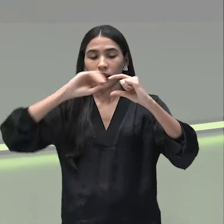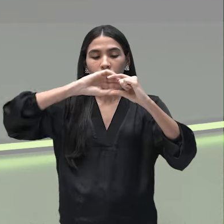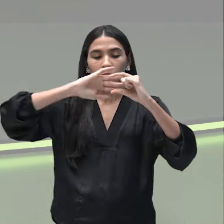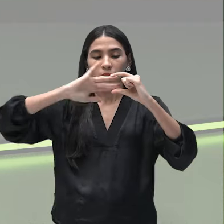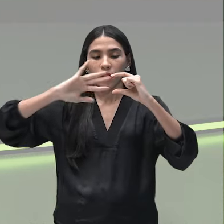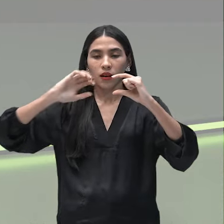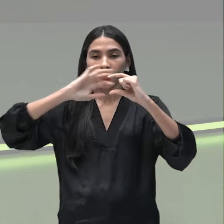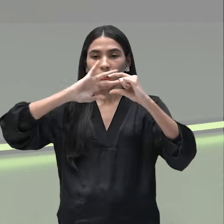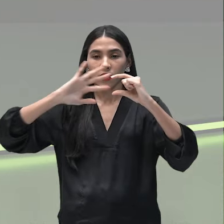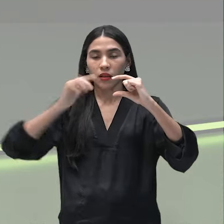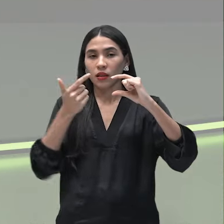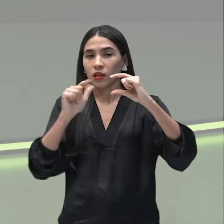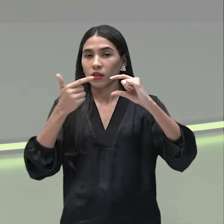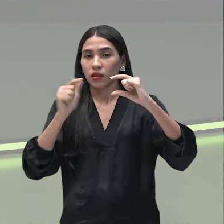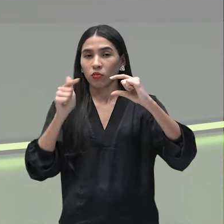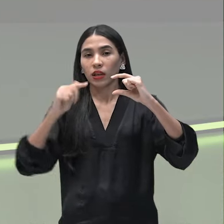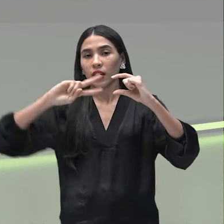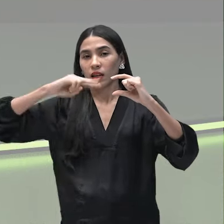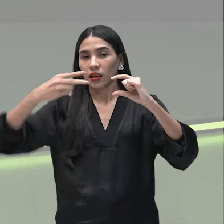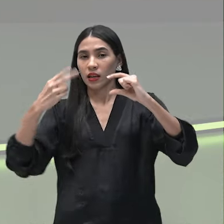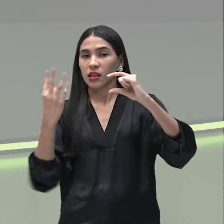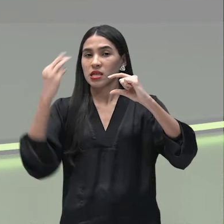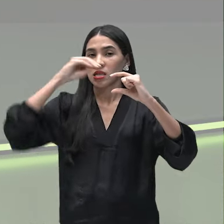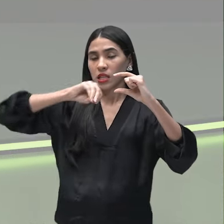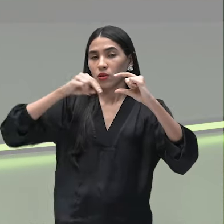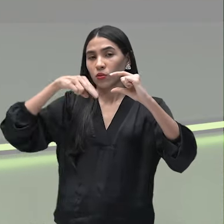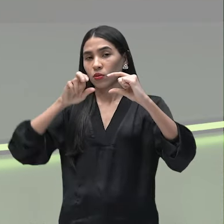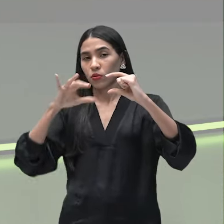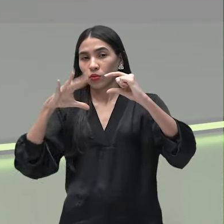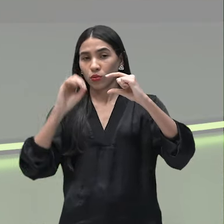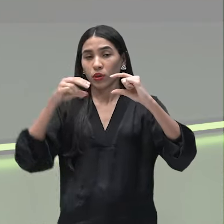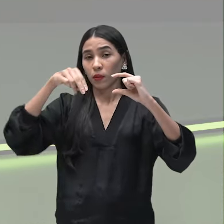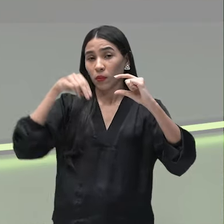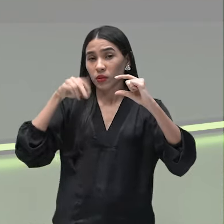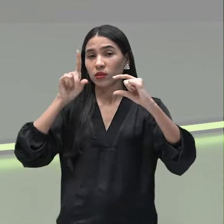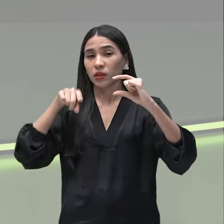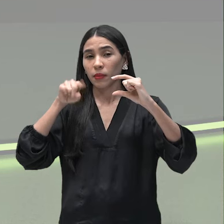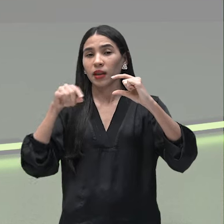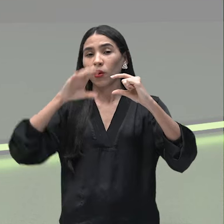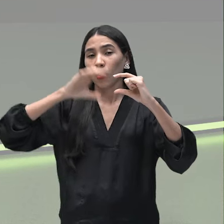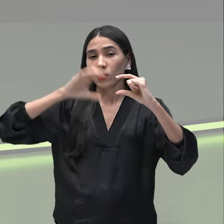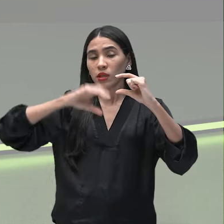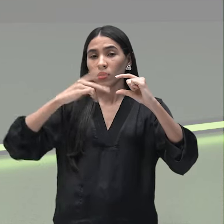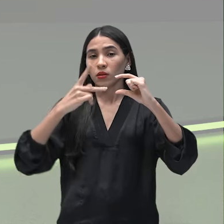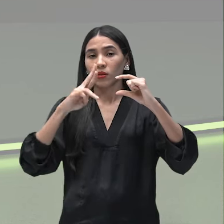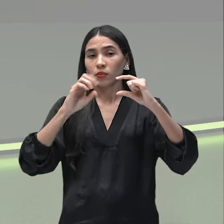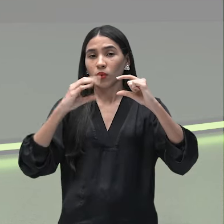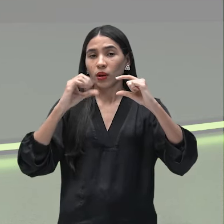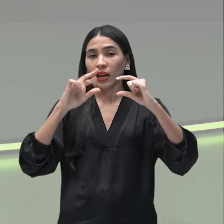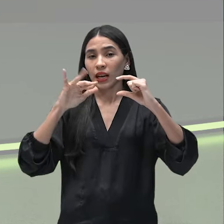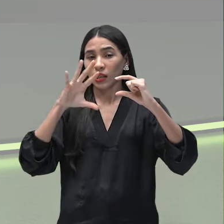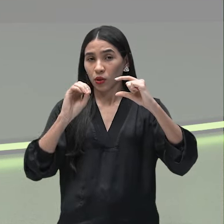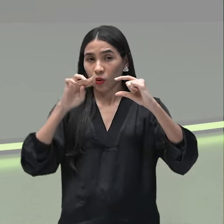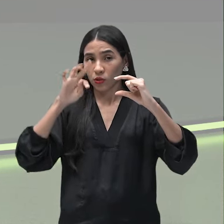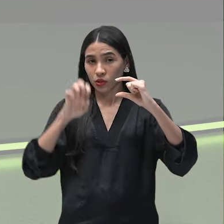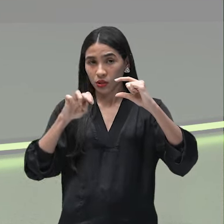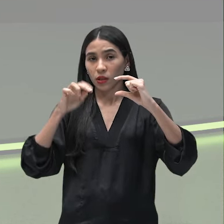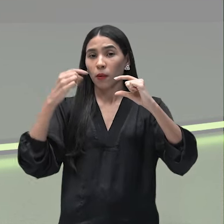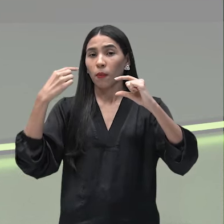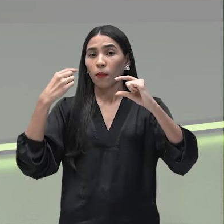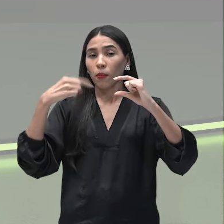apresenta aquele material genético dentro de um núcleo, é por isso que ele é definido como procarionte, porque o material genético está